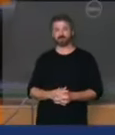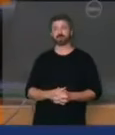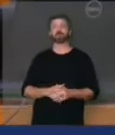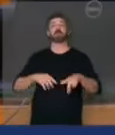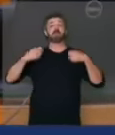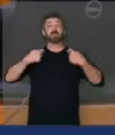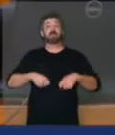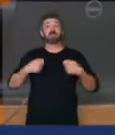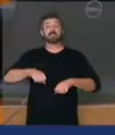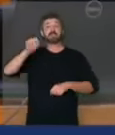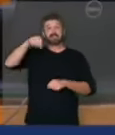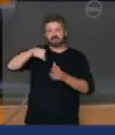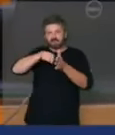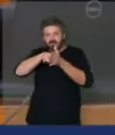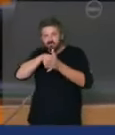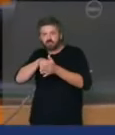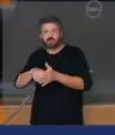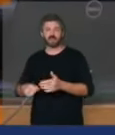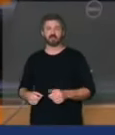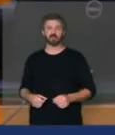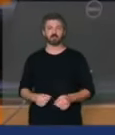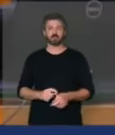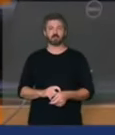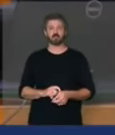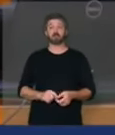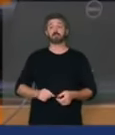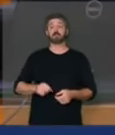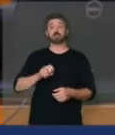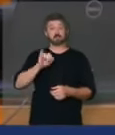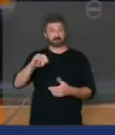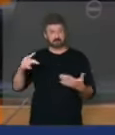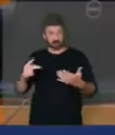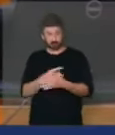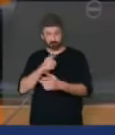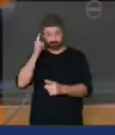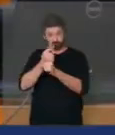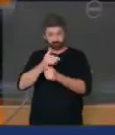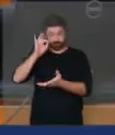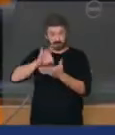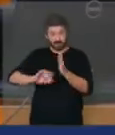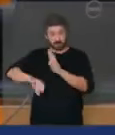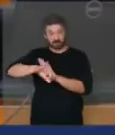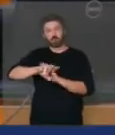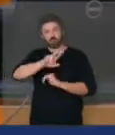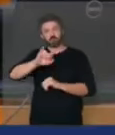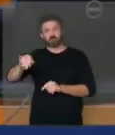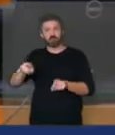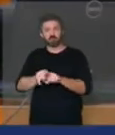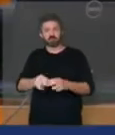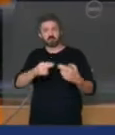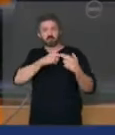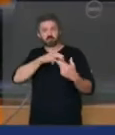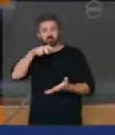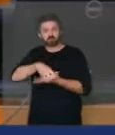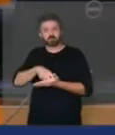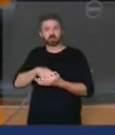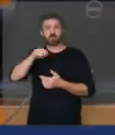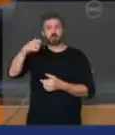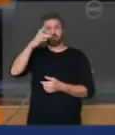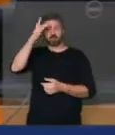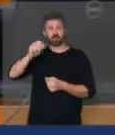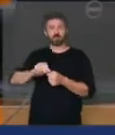devem ser investigadas. E, sendo o caso, devem conduzir à responsabilização de seus